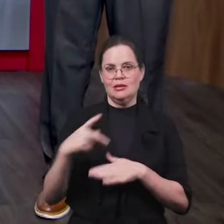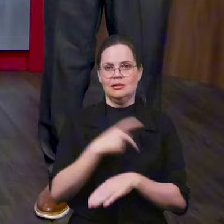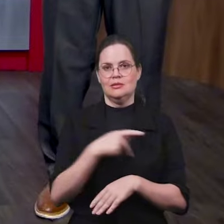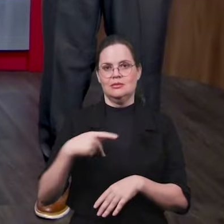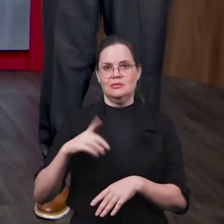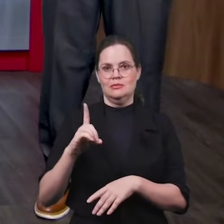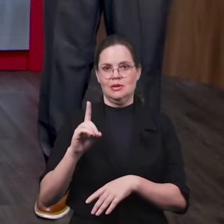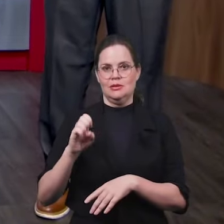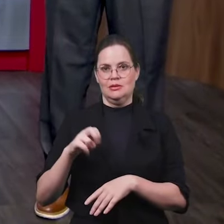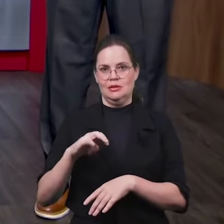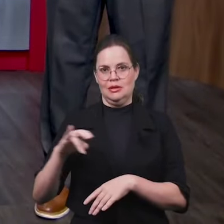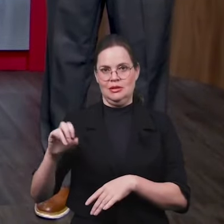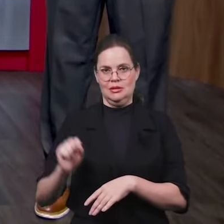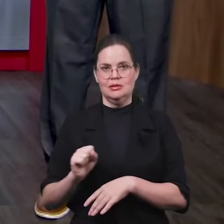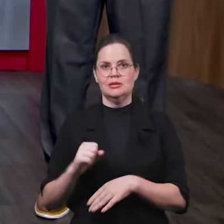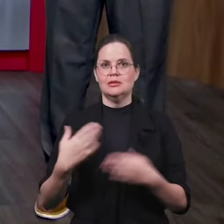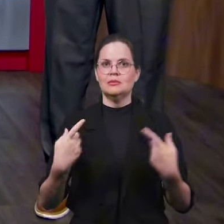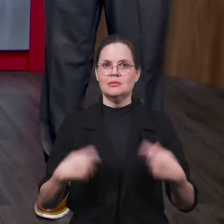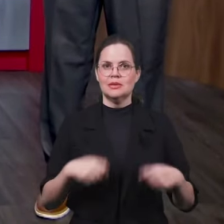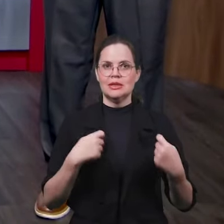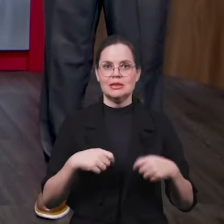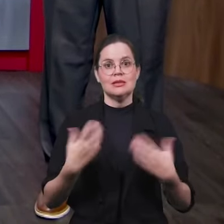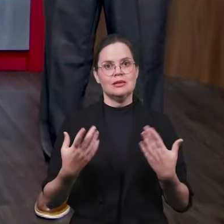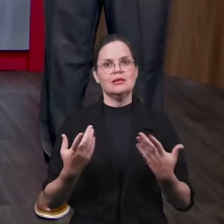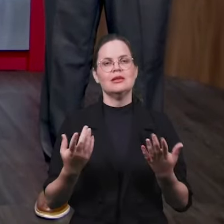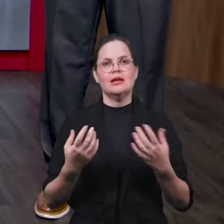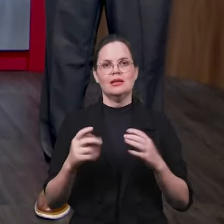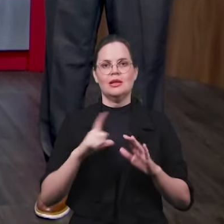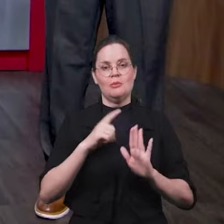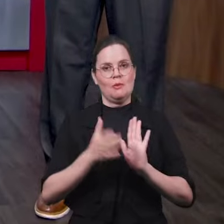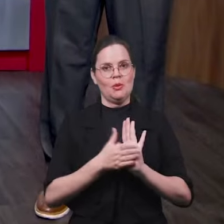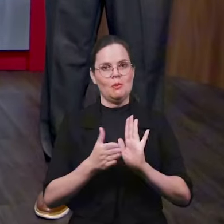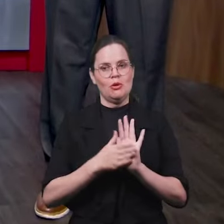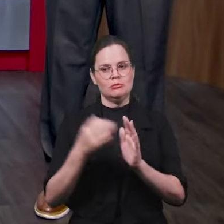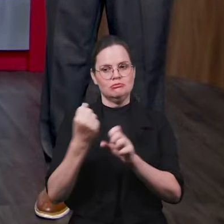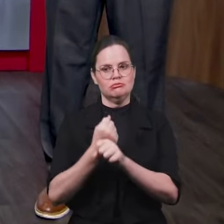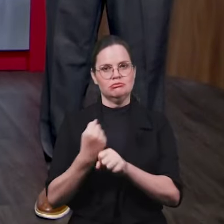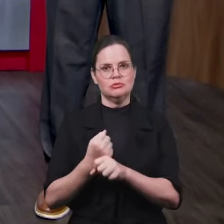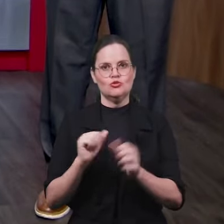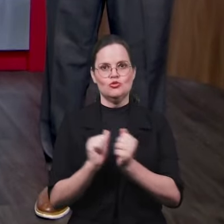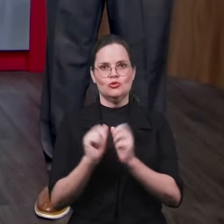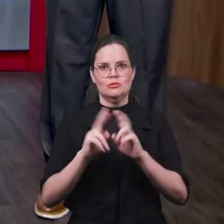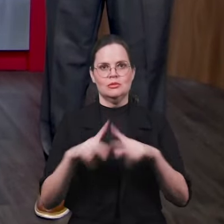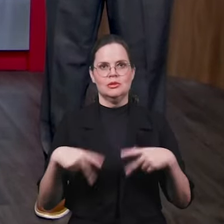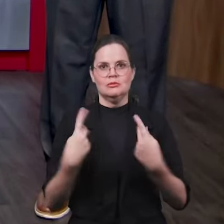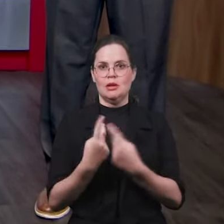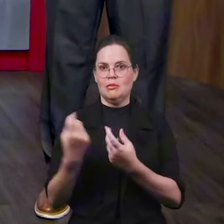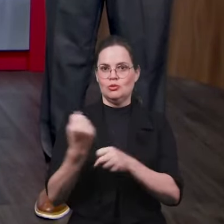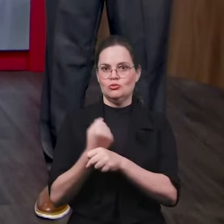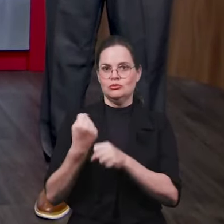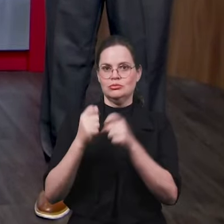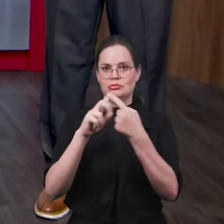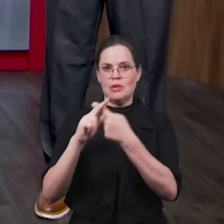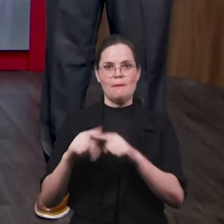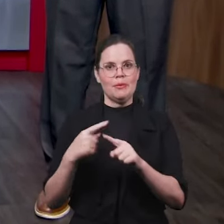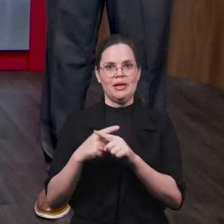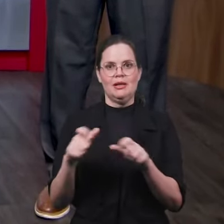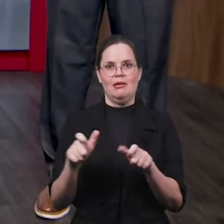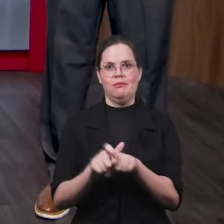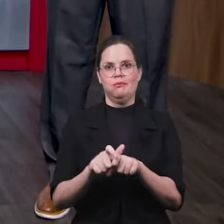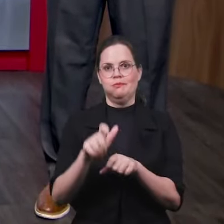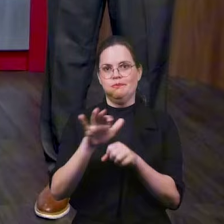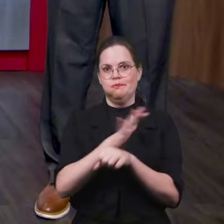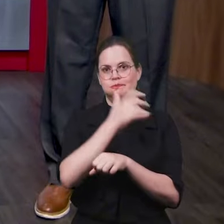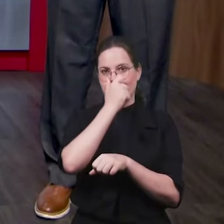Perfeito. E só que nós já temos que reformar, né, pastor Denis? Já estamos com uma proposta aí, junto ao presbitério, para reformar, porque não